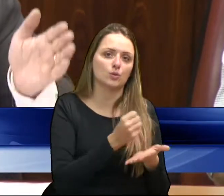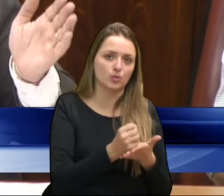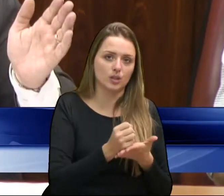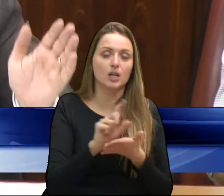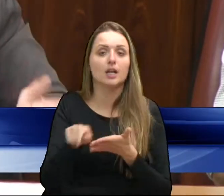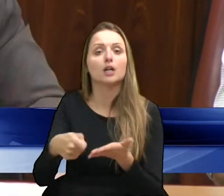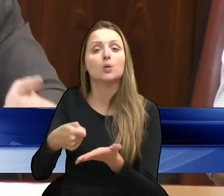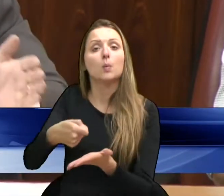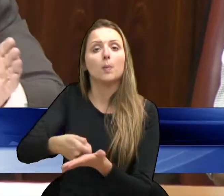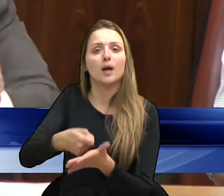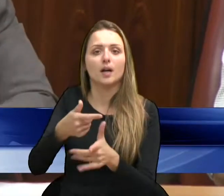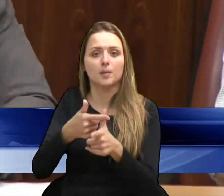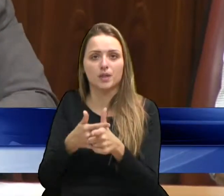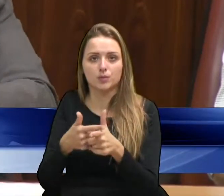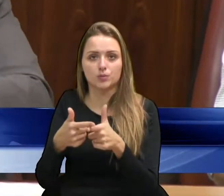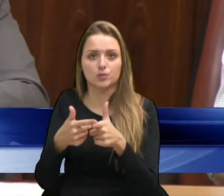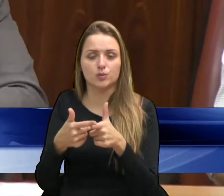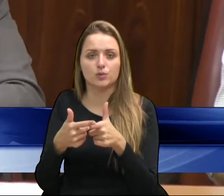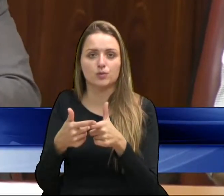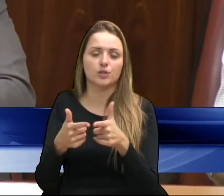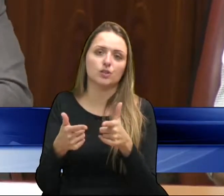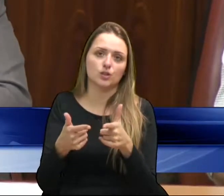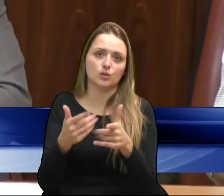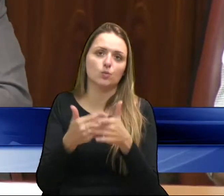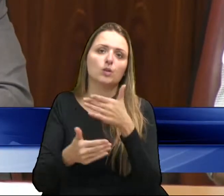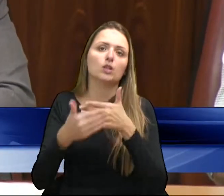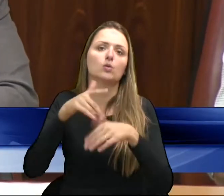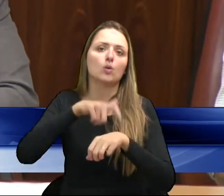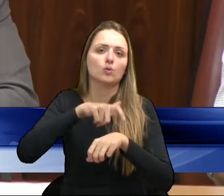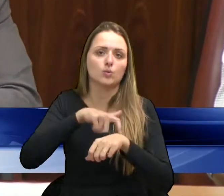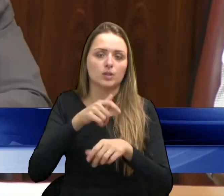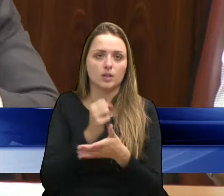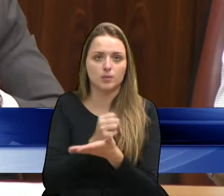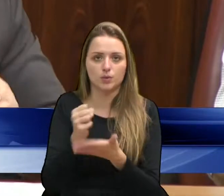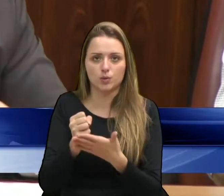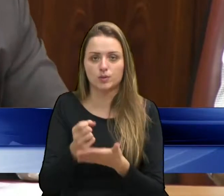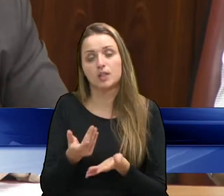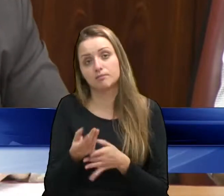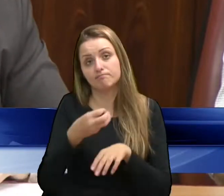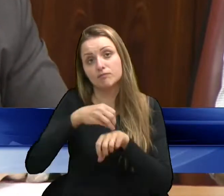de forma fracionada ao longo do contrato. Uma sugestão.